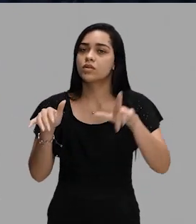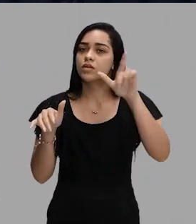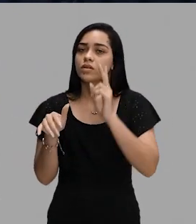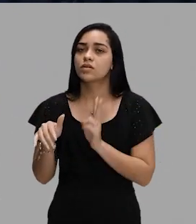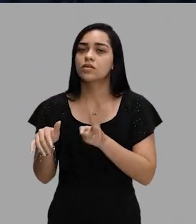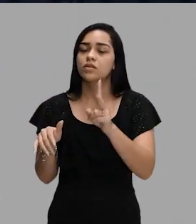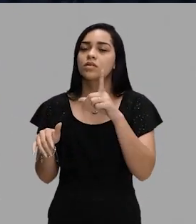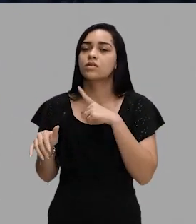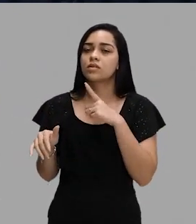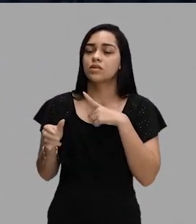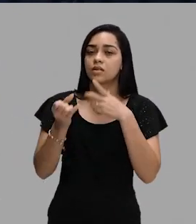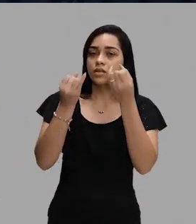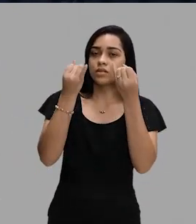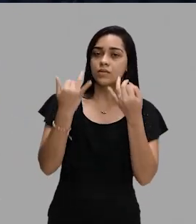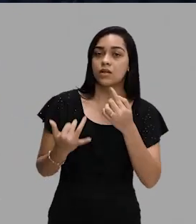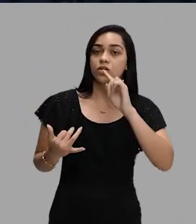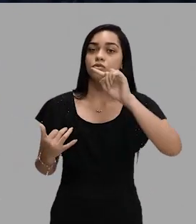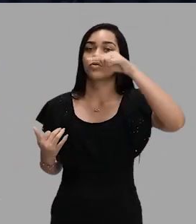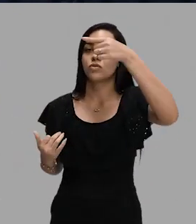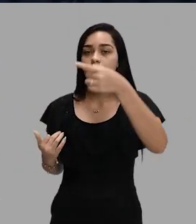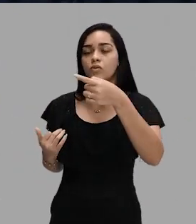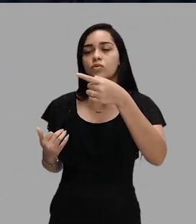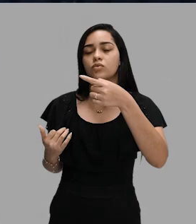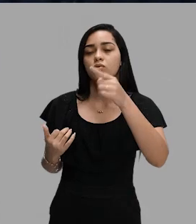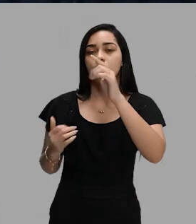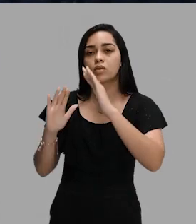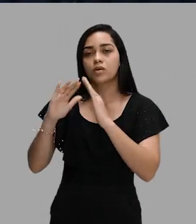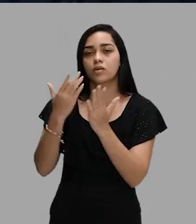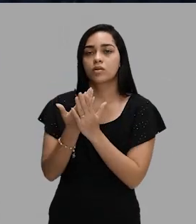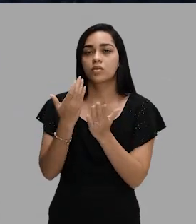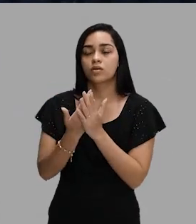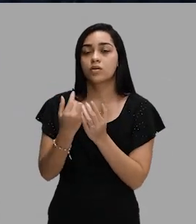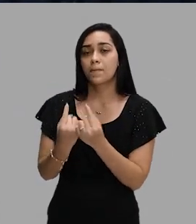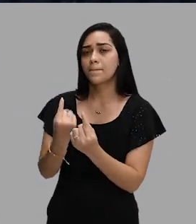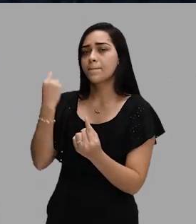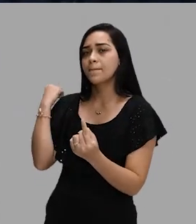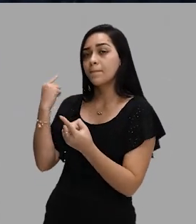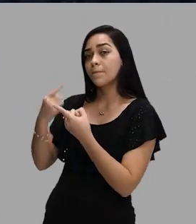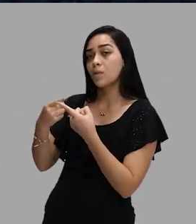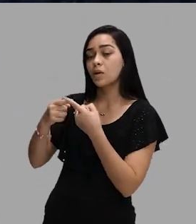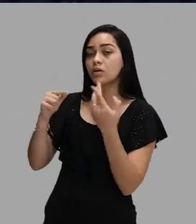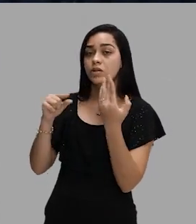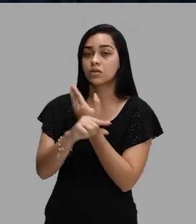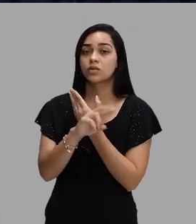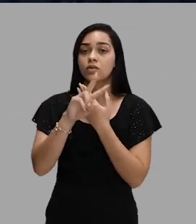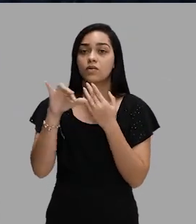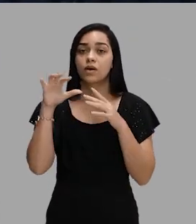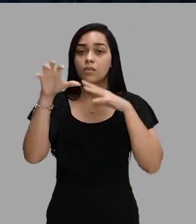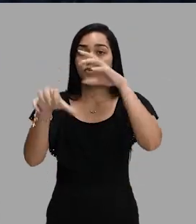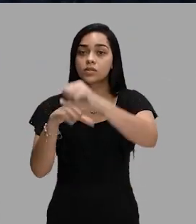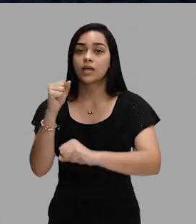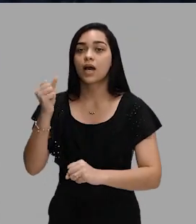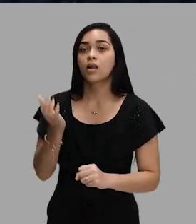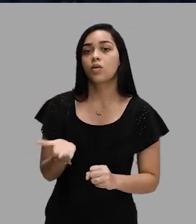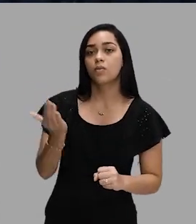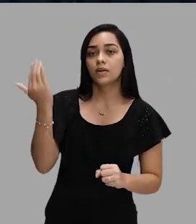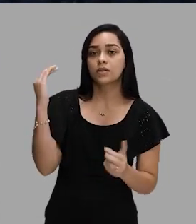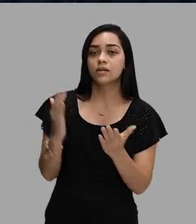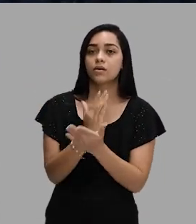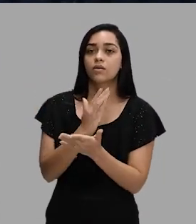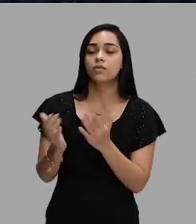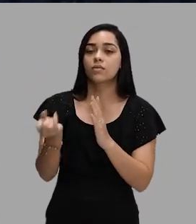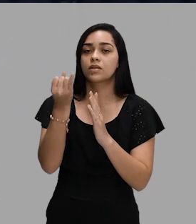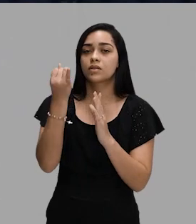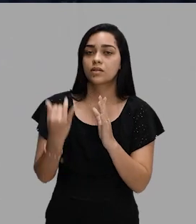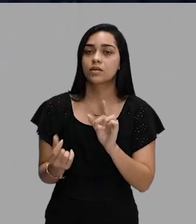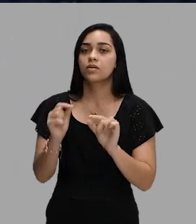dá uma citadinha, né? Citar escolas anteriores. Por quê? Porque os autores vão buscar, no passado, algumas